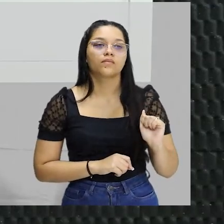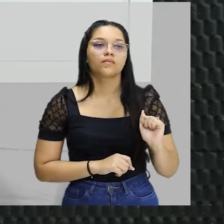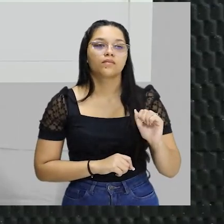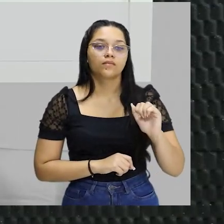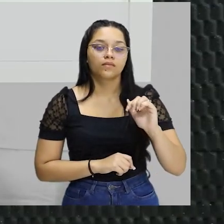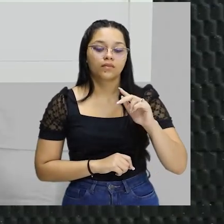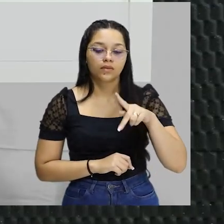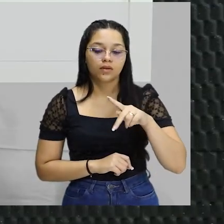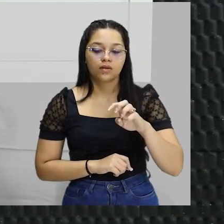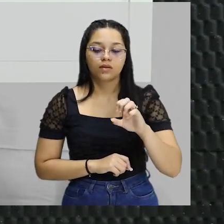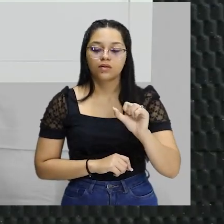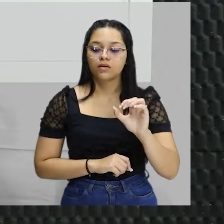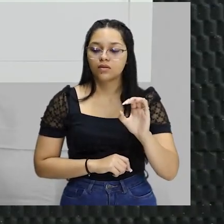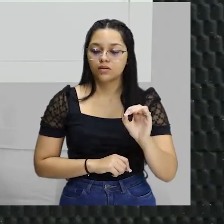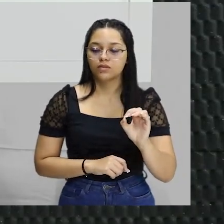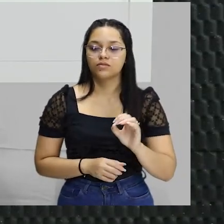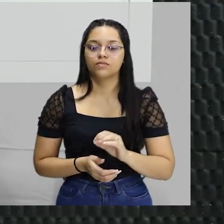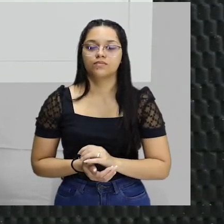peso,